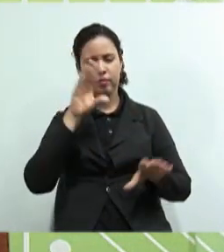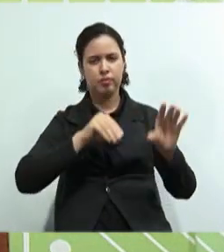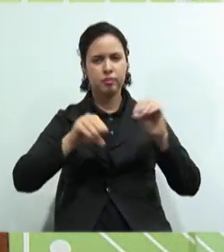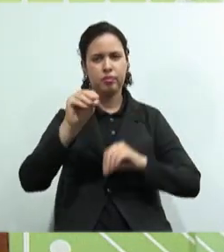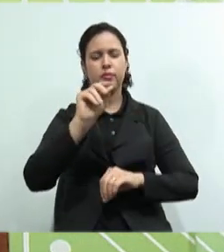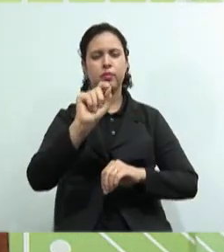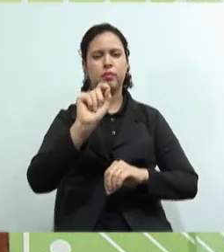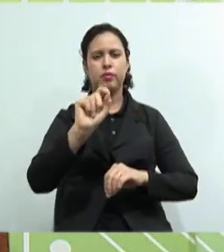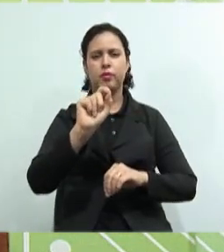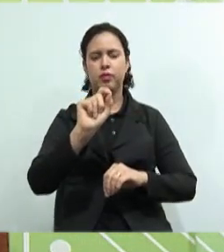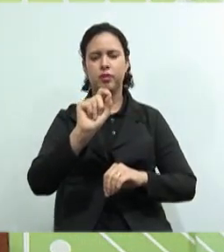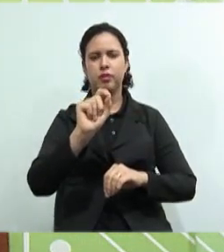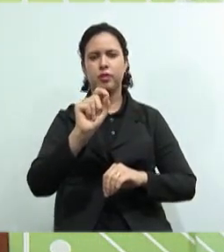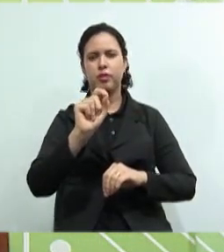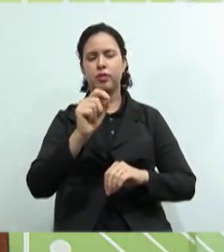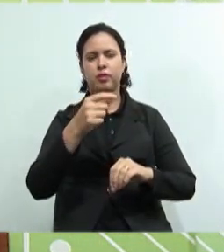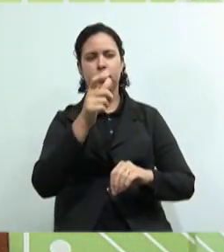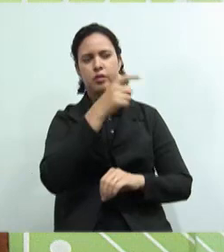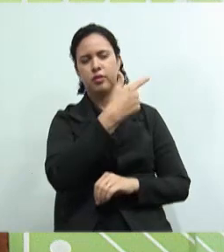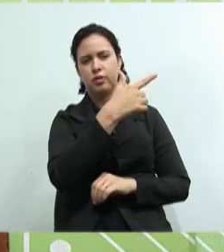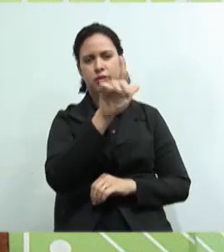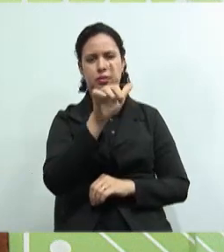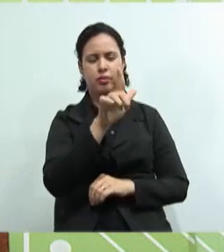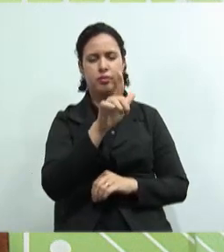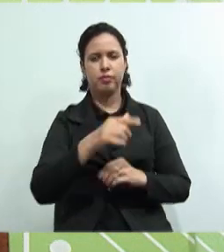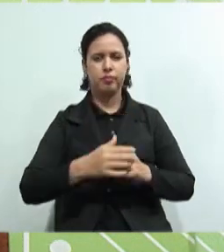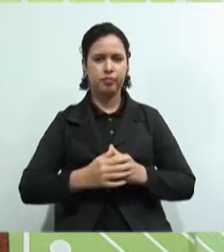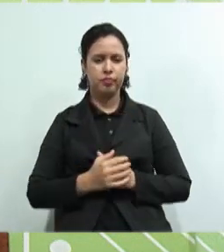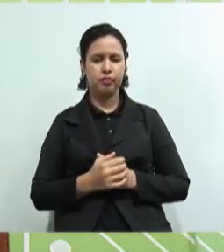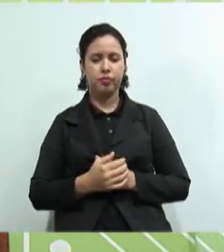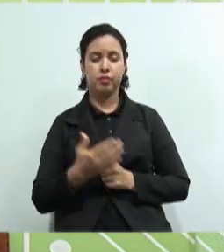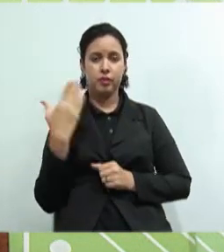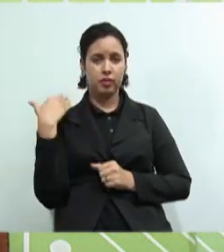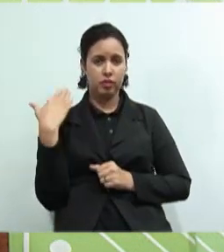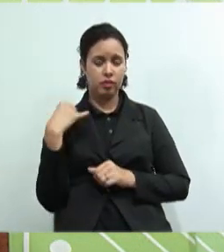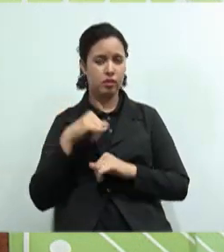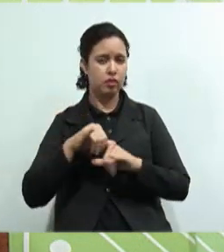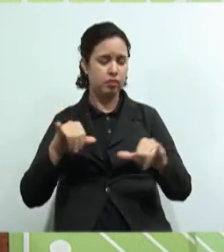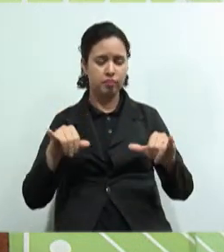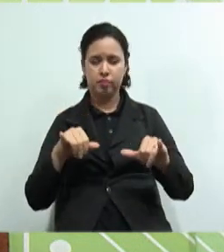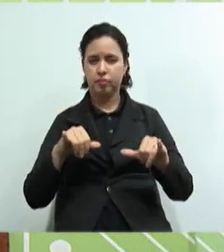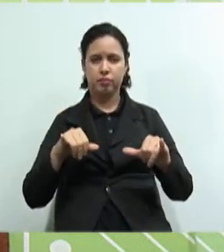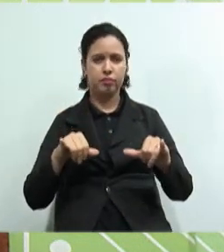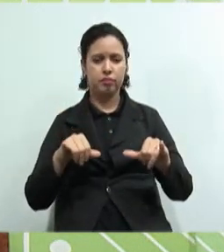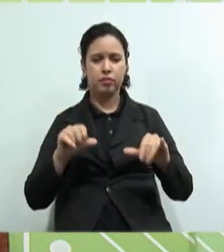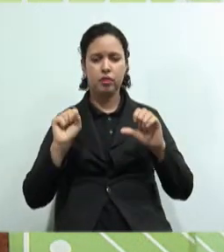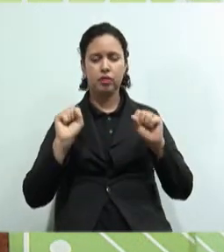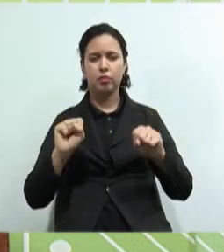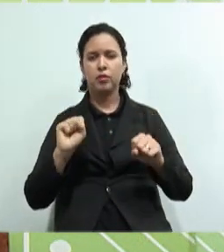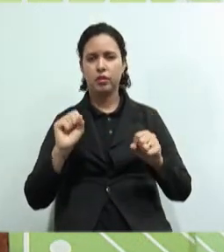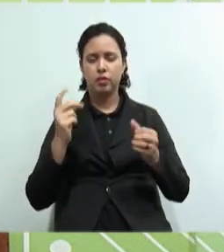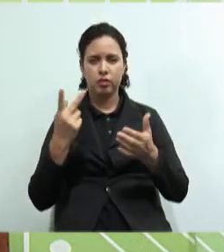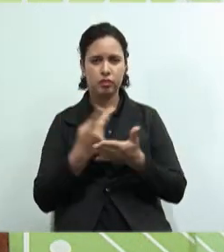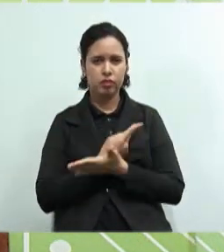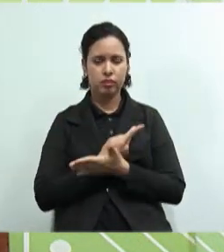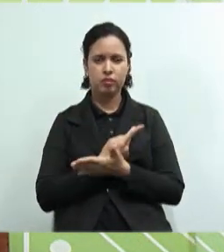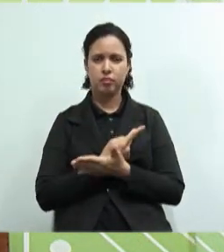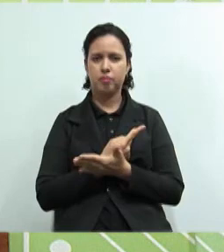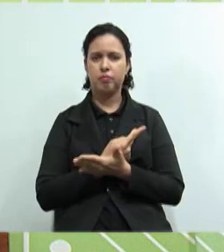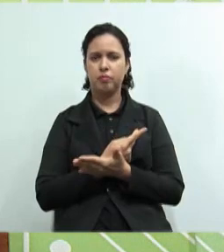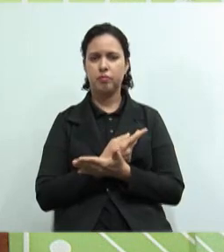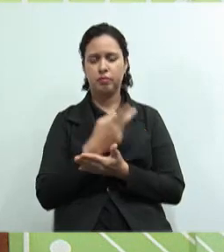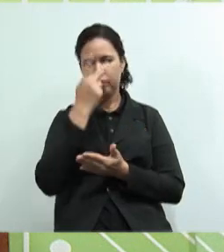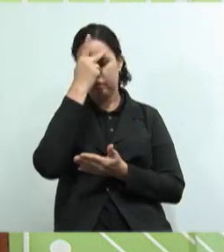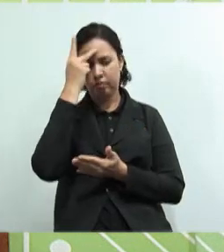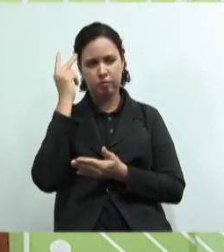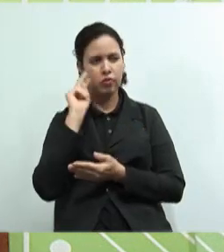altamente inapropriada. Antigamente, isso não era nem notícia, era uma coisa que poderia estar acontecendo e passava batido, ninguém dava